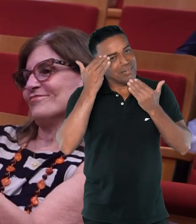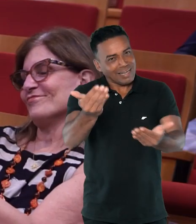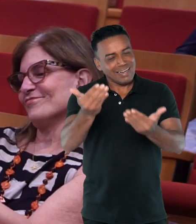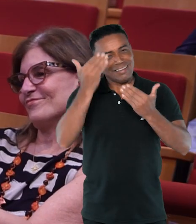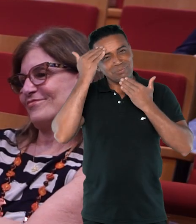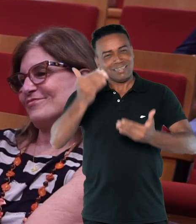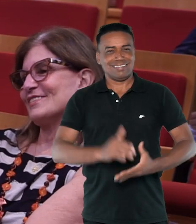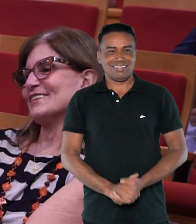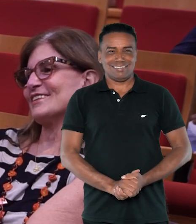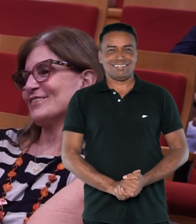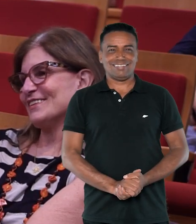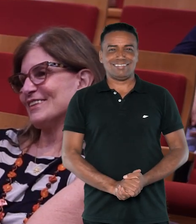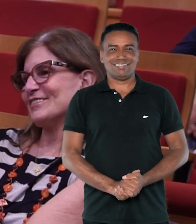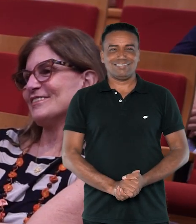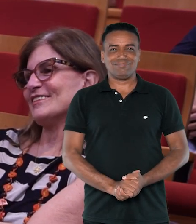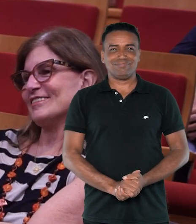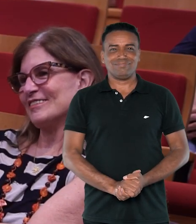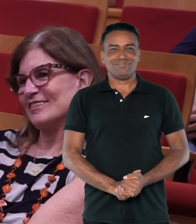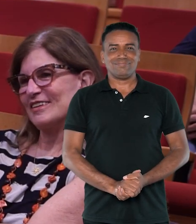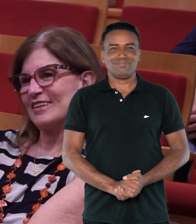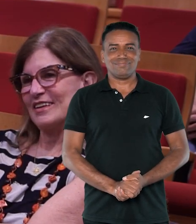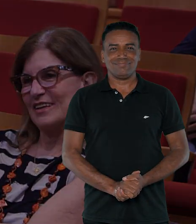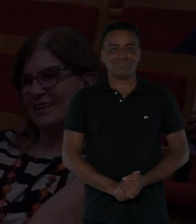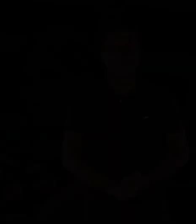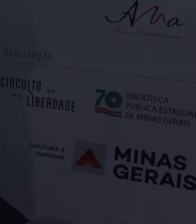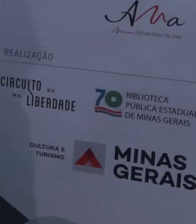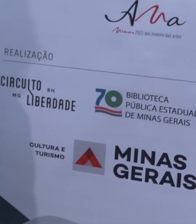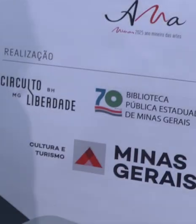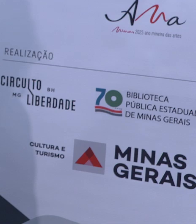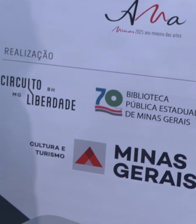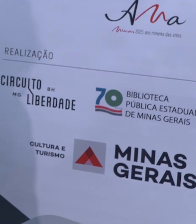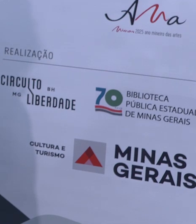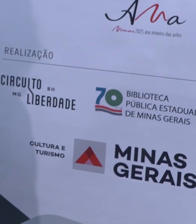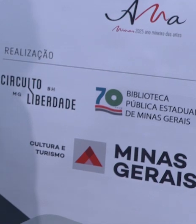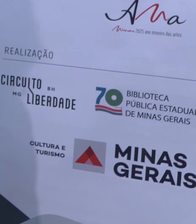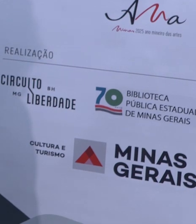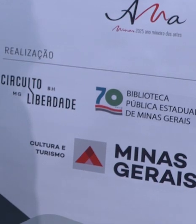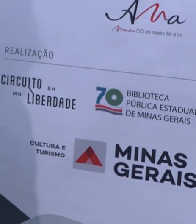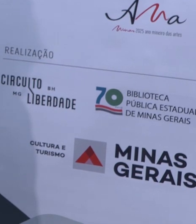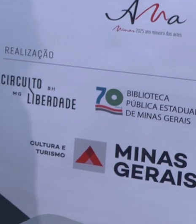Muito obrigada.